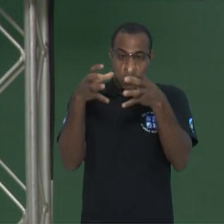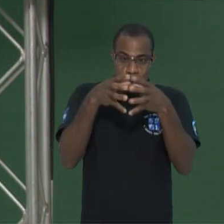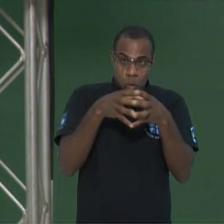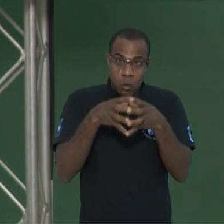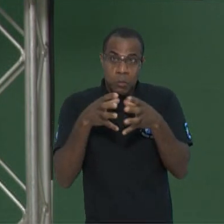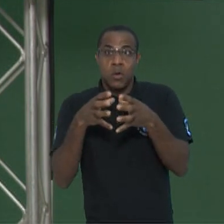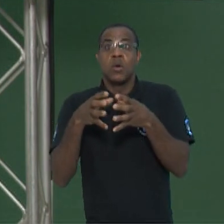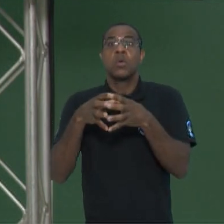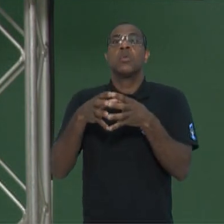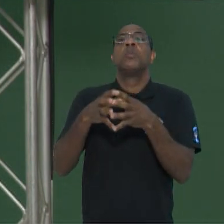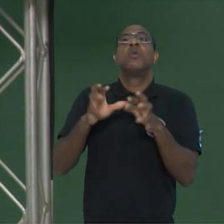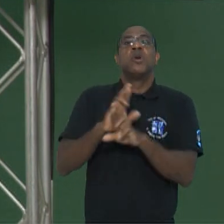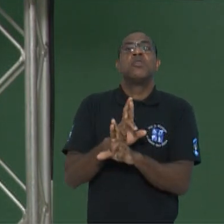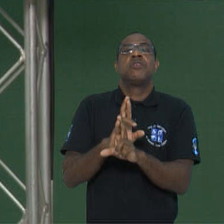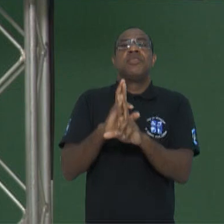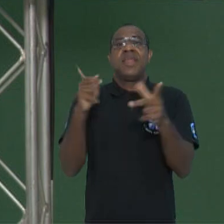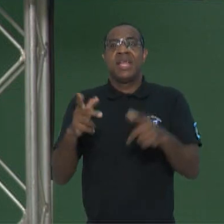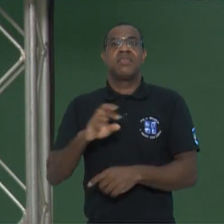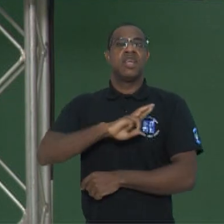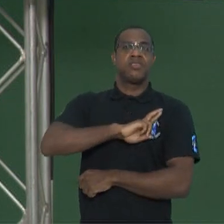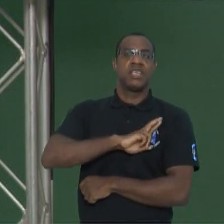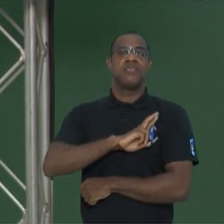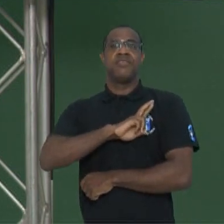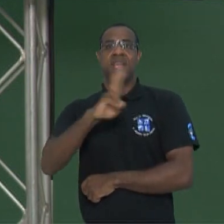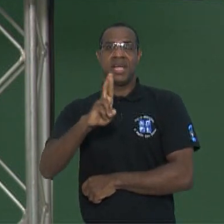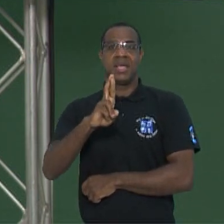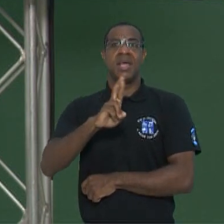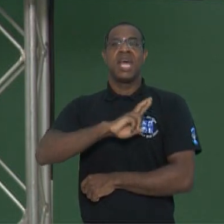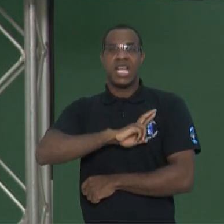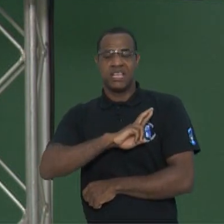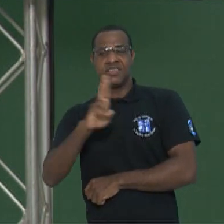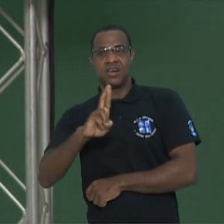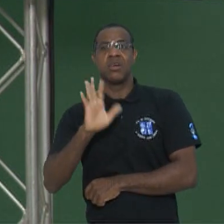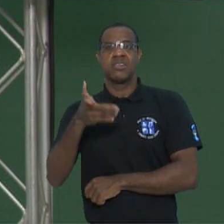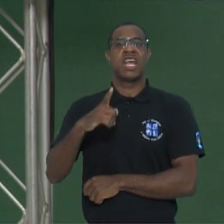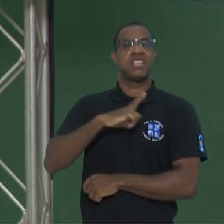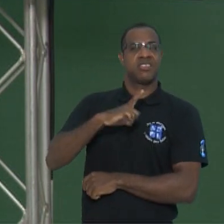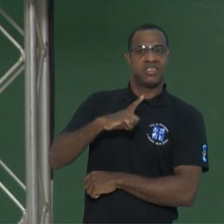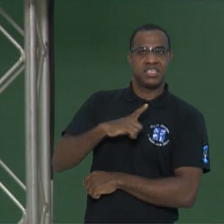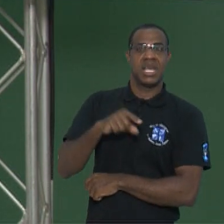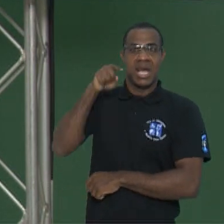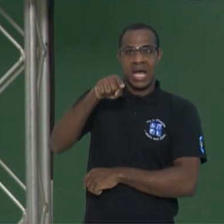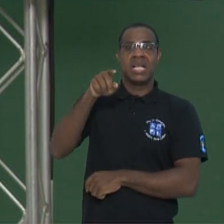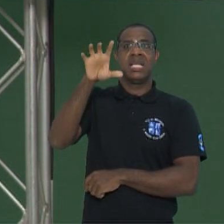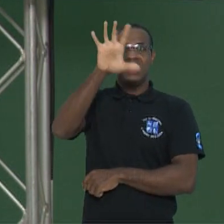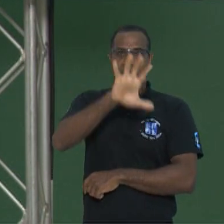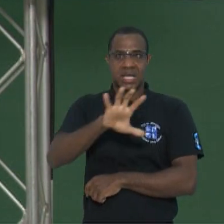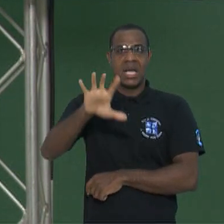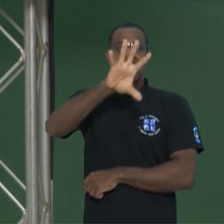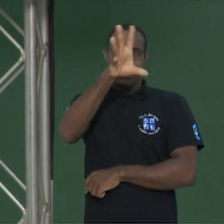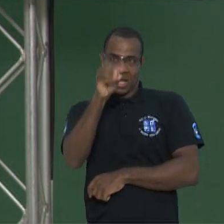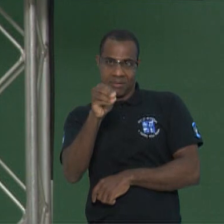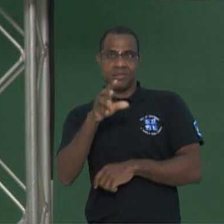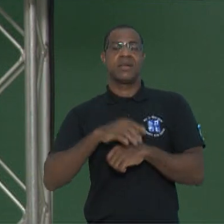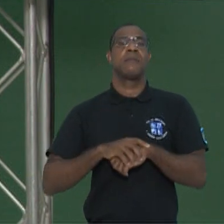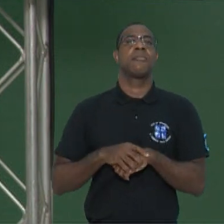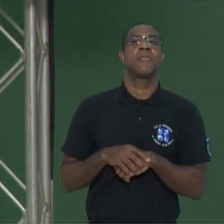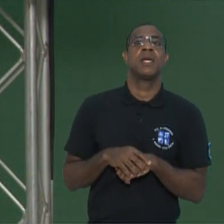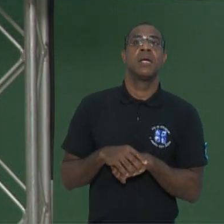existiam ali, de regiões que já existiam da própria organização do espaço geográfico da África. Isso não